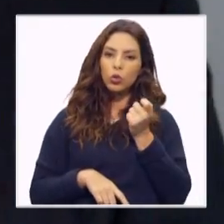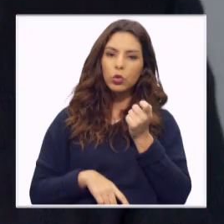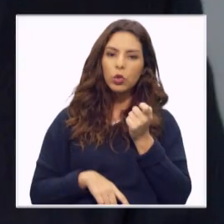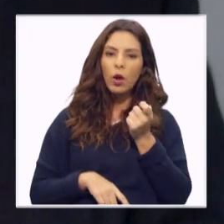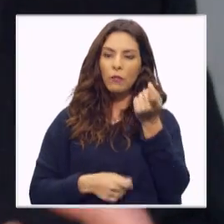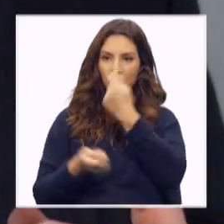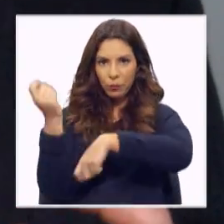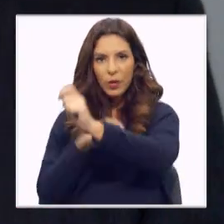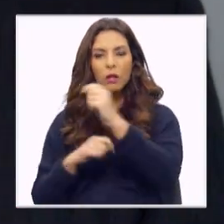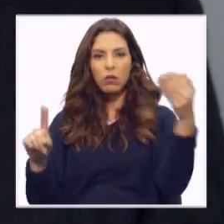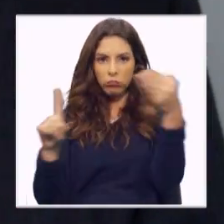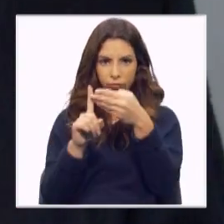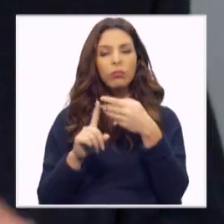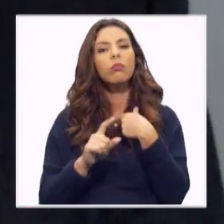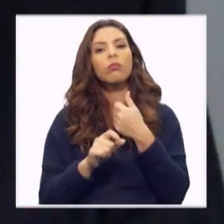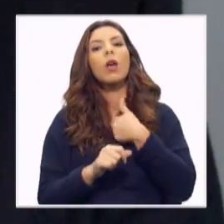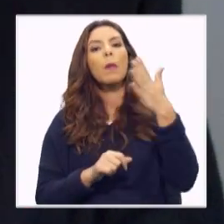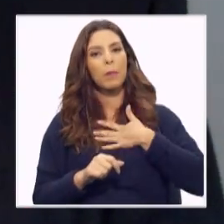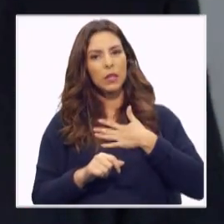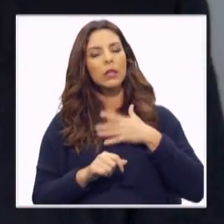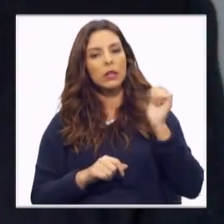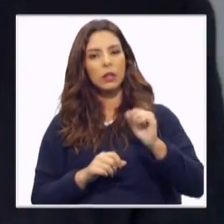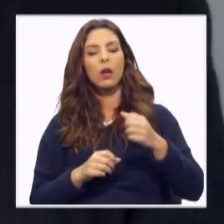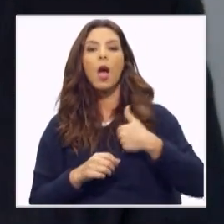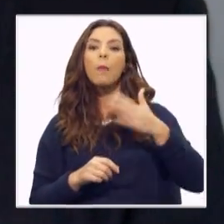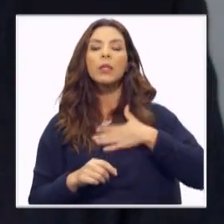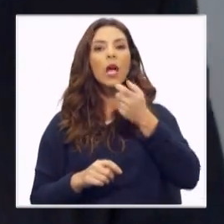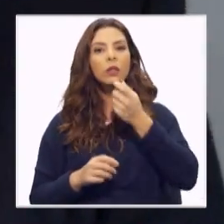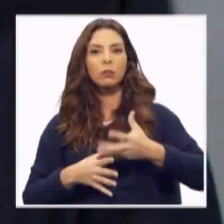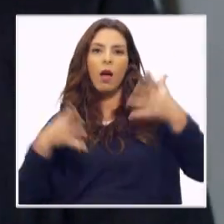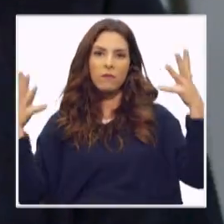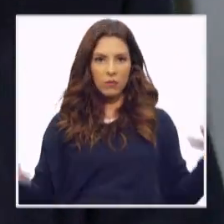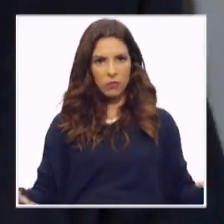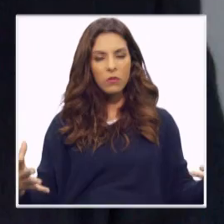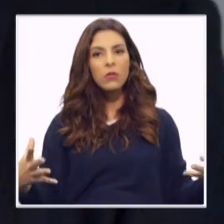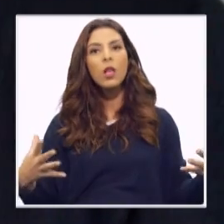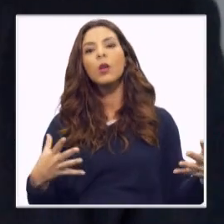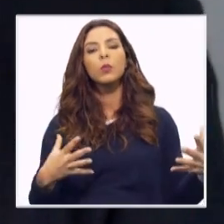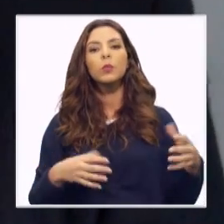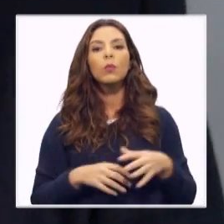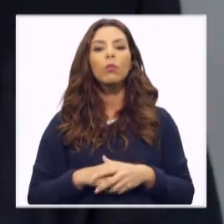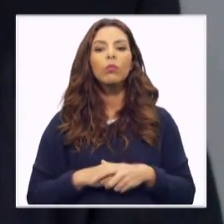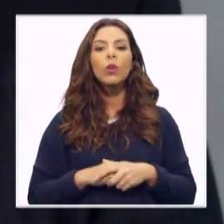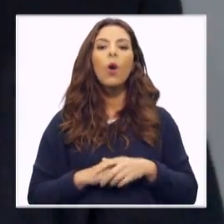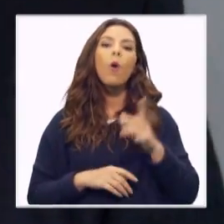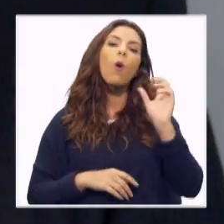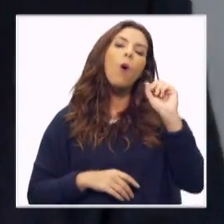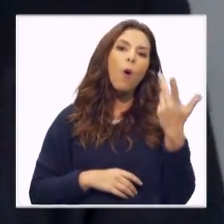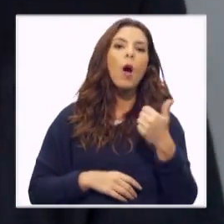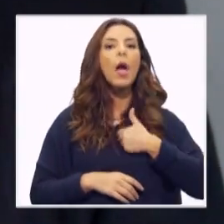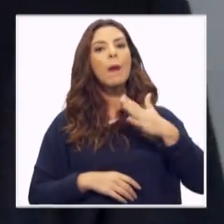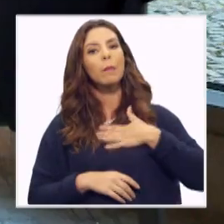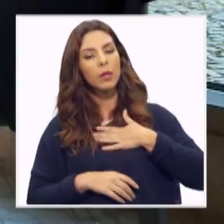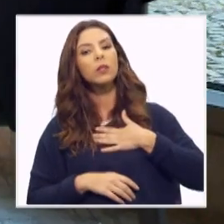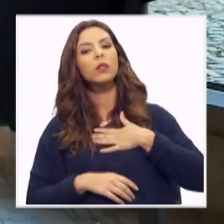ou seja, vendemos a empresas, atualmente cada vez empresas maiores, portanto enterprise, e